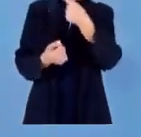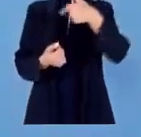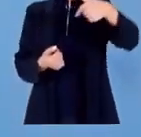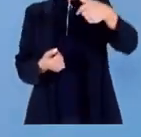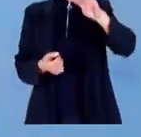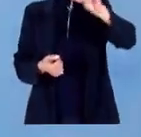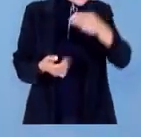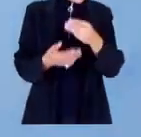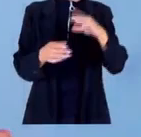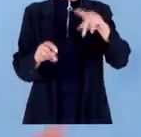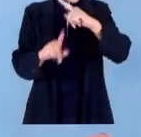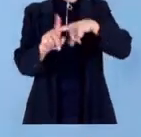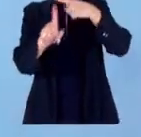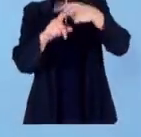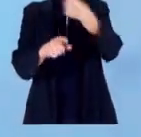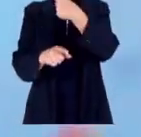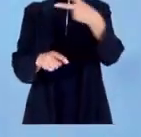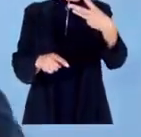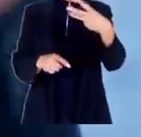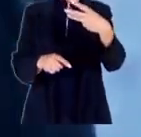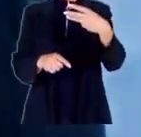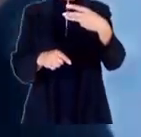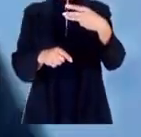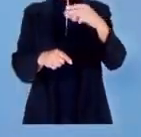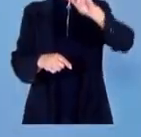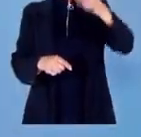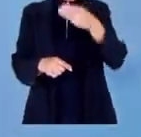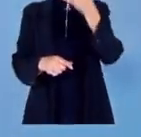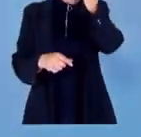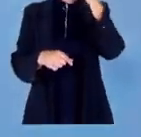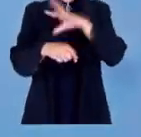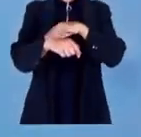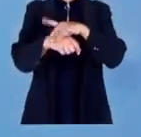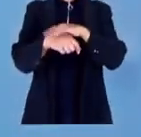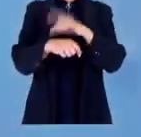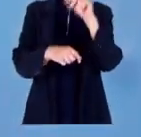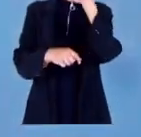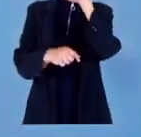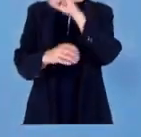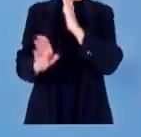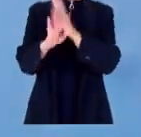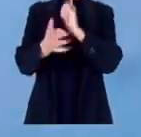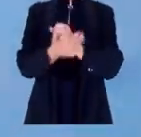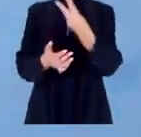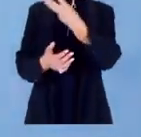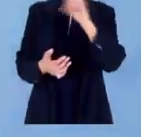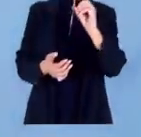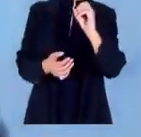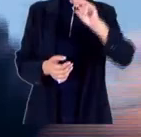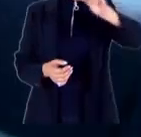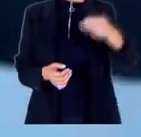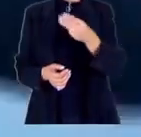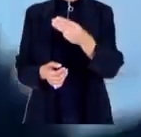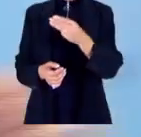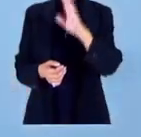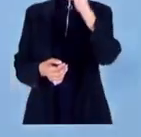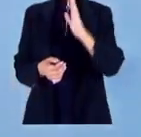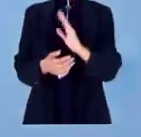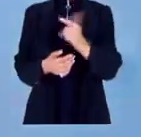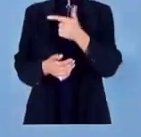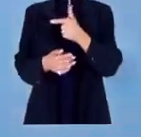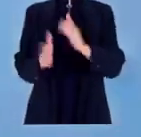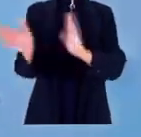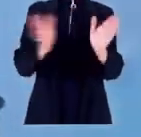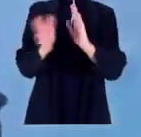milhões se soma aos 13 milhões de pessoas com doença Rara já são 30 milhões de brasileiros que não tem acesso à saúde que não tem mobilidade